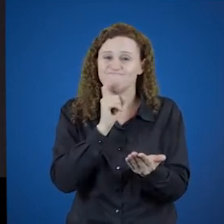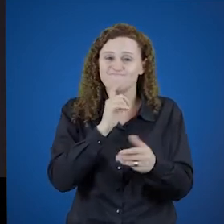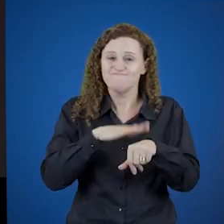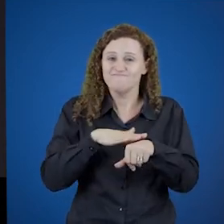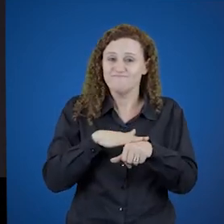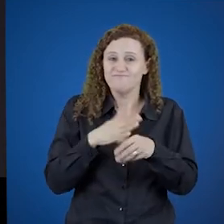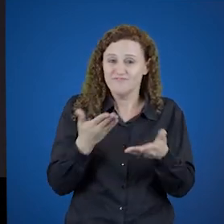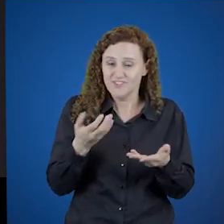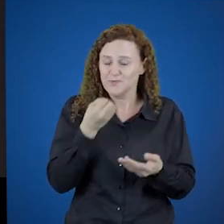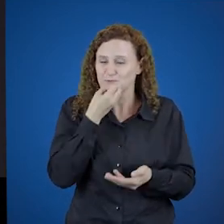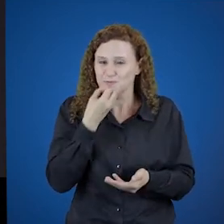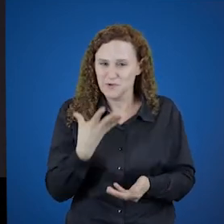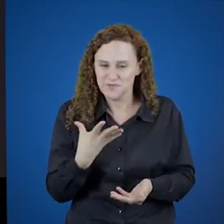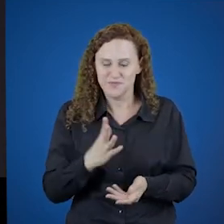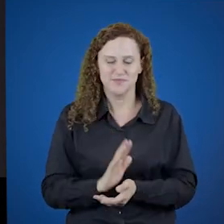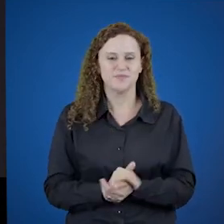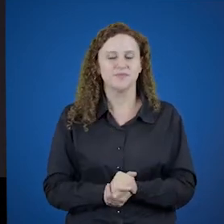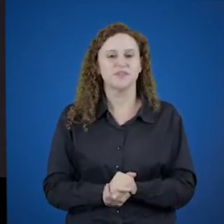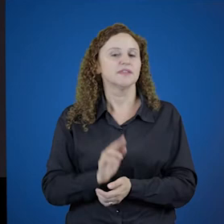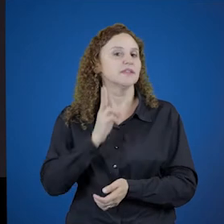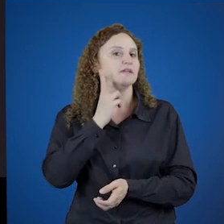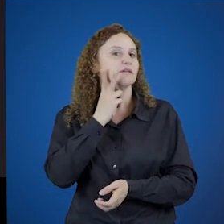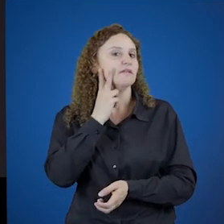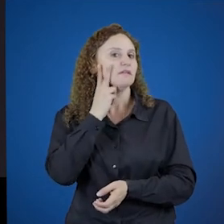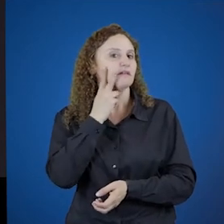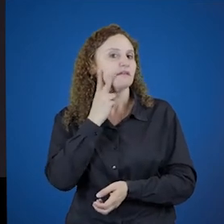vinho bom vindo